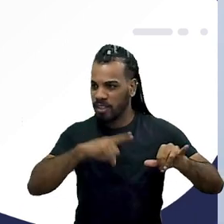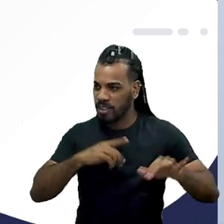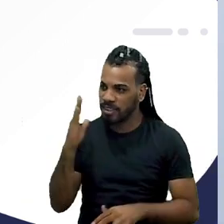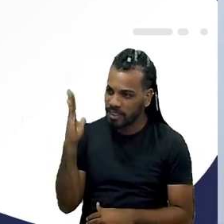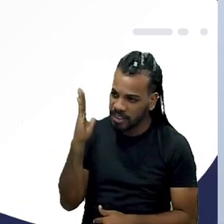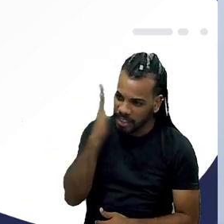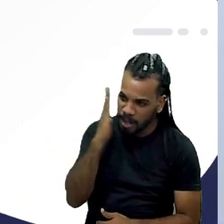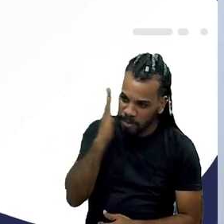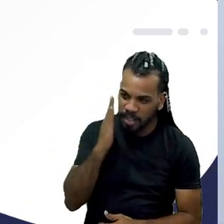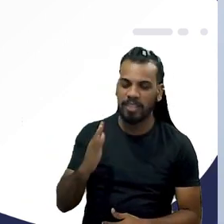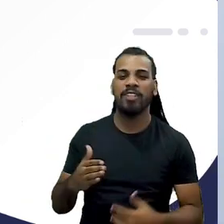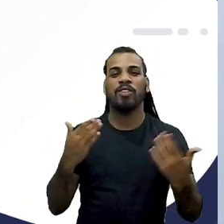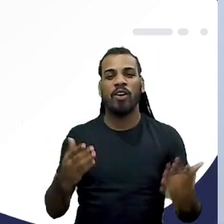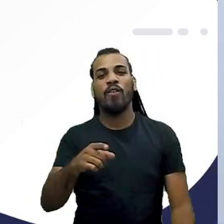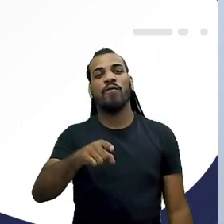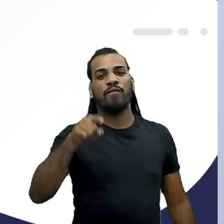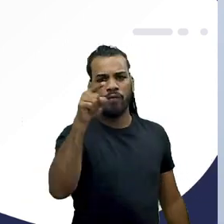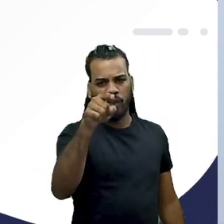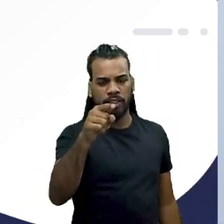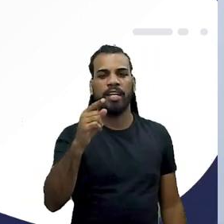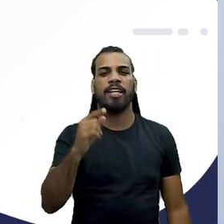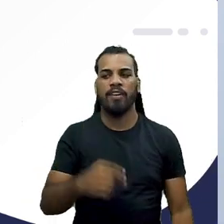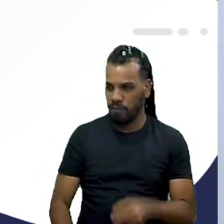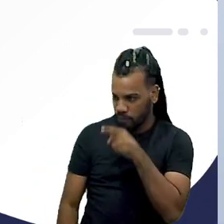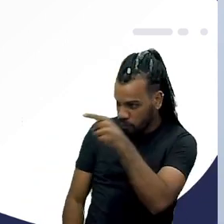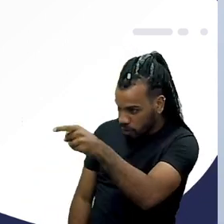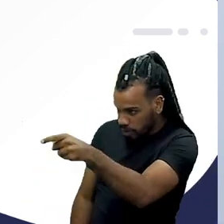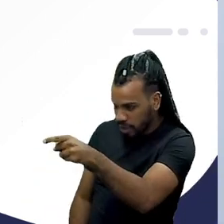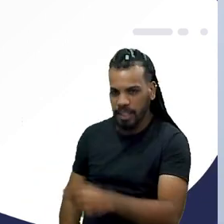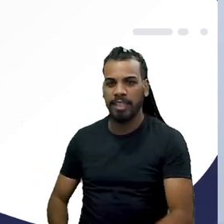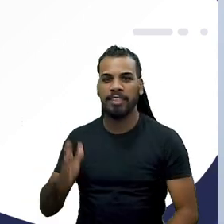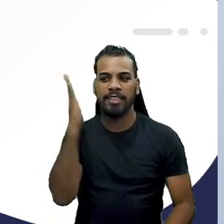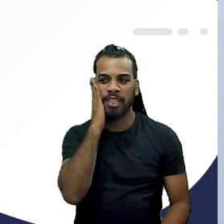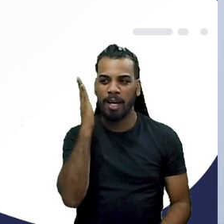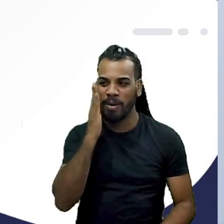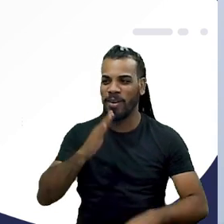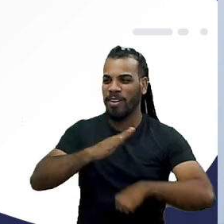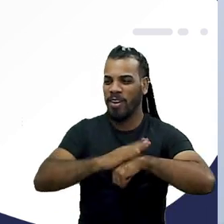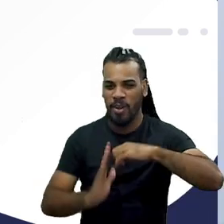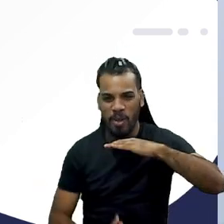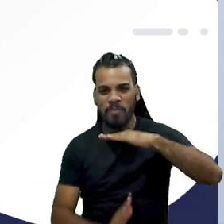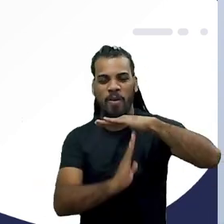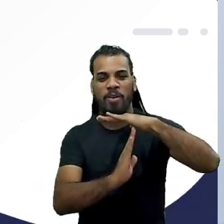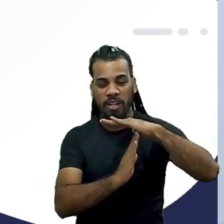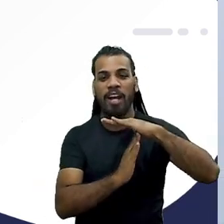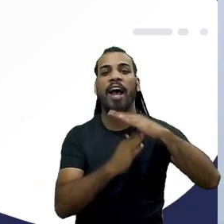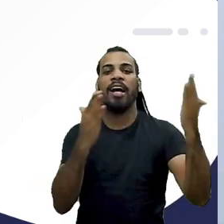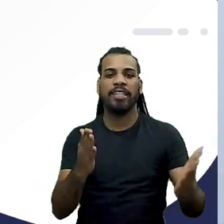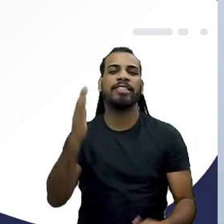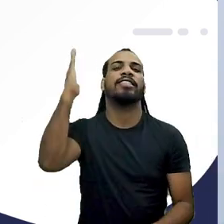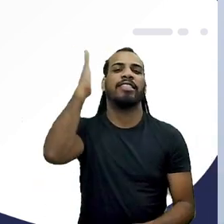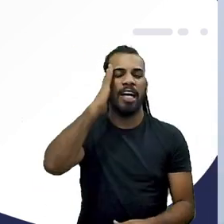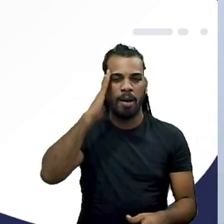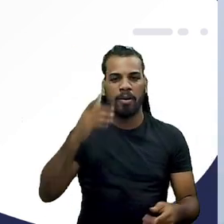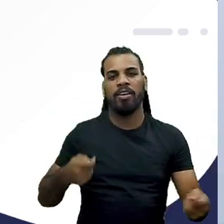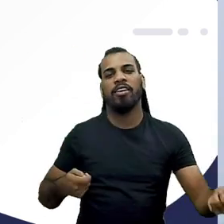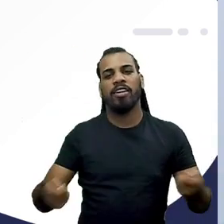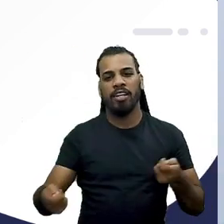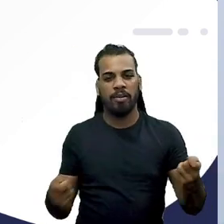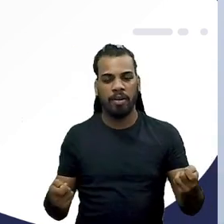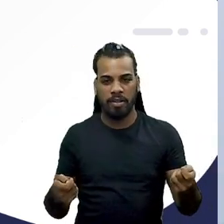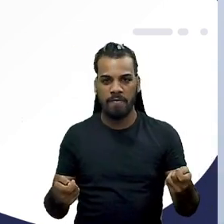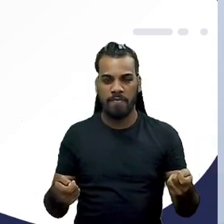saber que quando você está faturando no limite do ponto de equilíbrio, você está se mantendo, mas